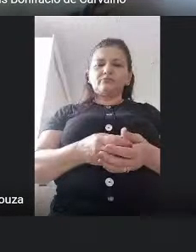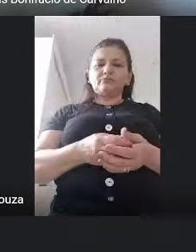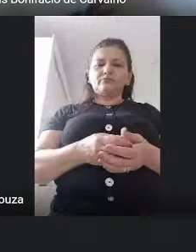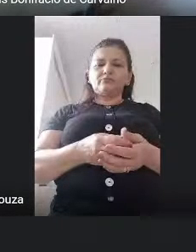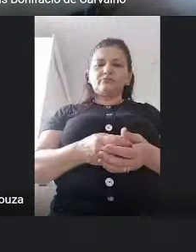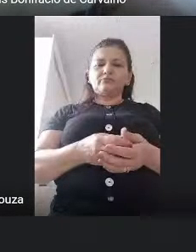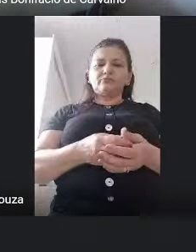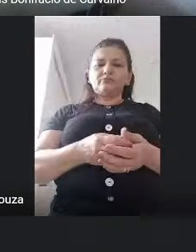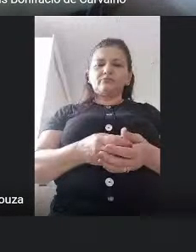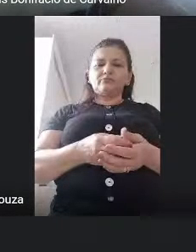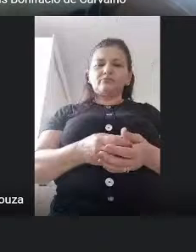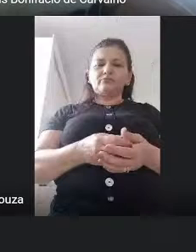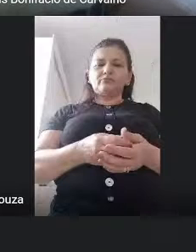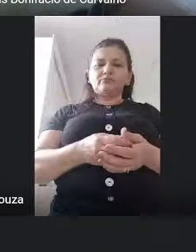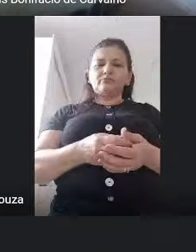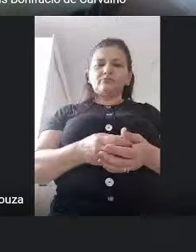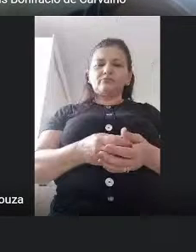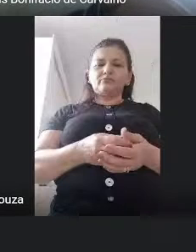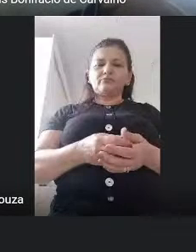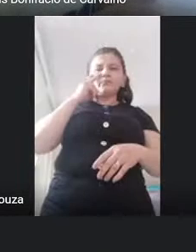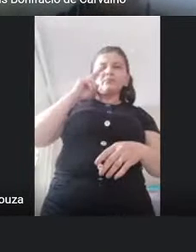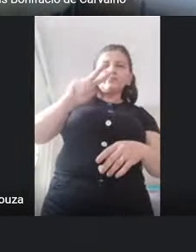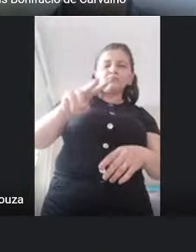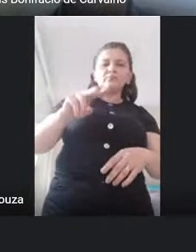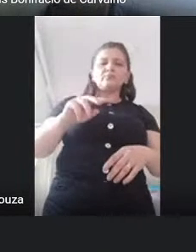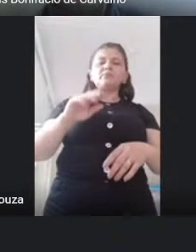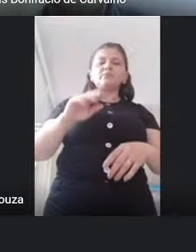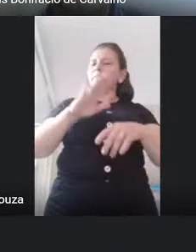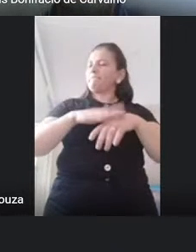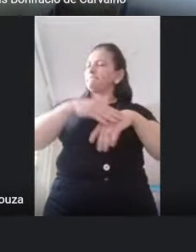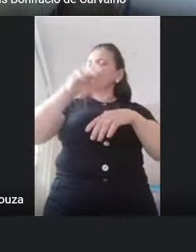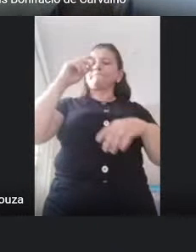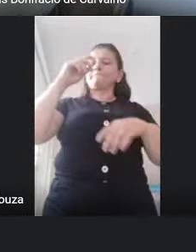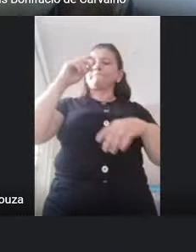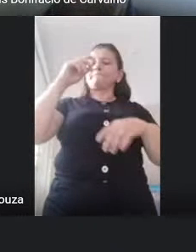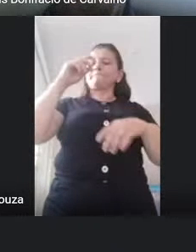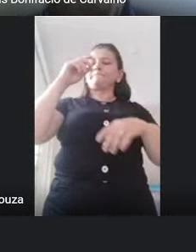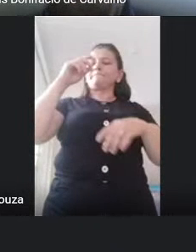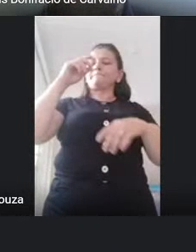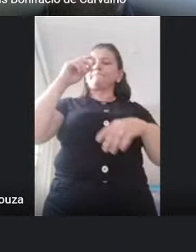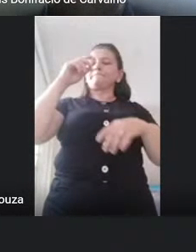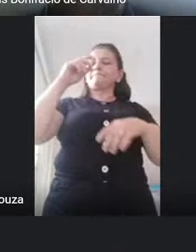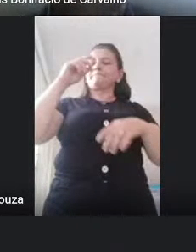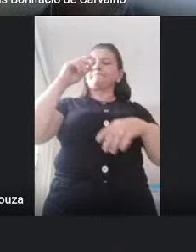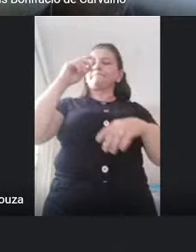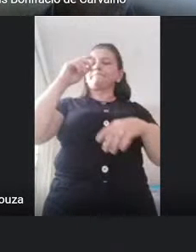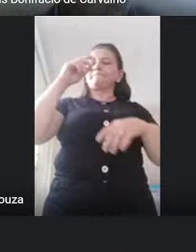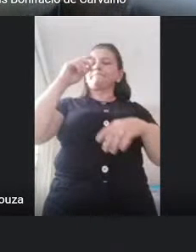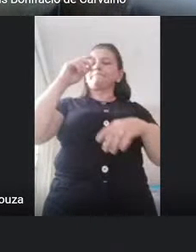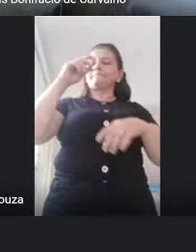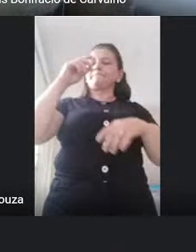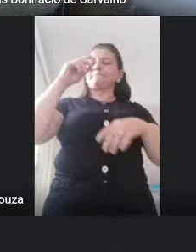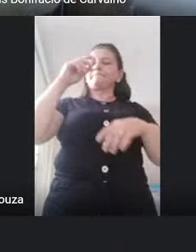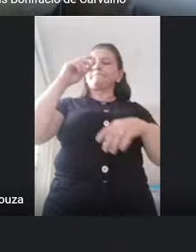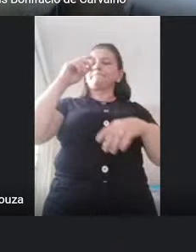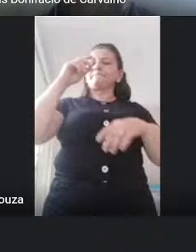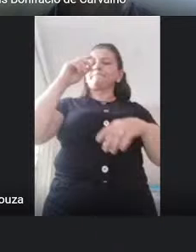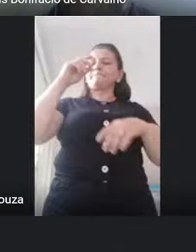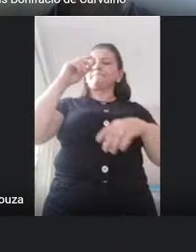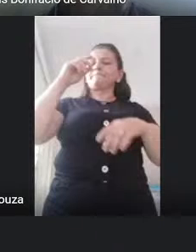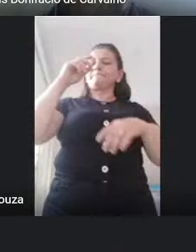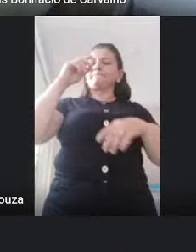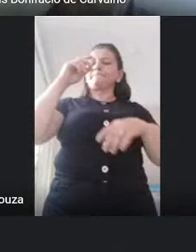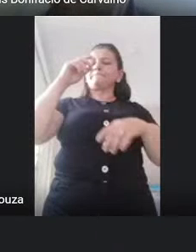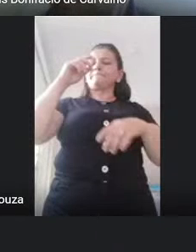coisa é muito preocupante. Quando a gente fala de IST, a gente está falando de uma população que é extremamente